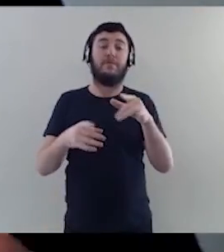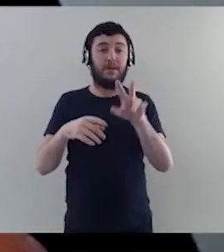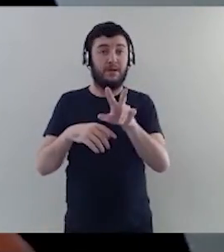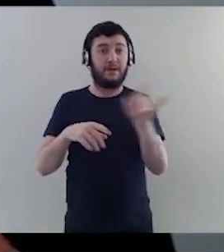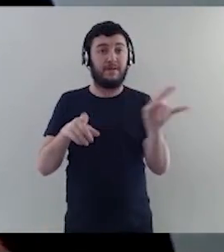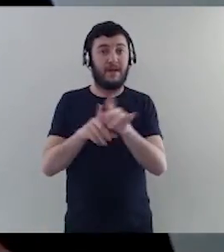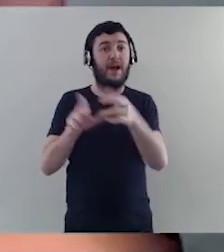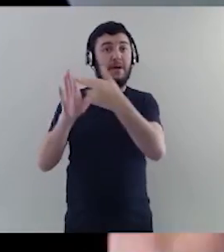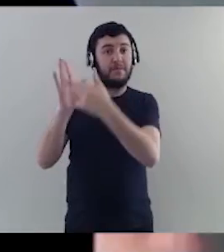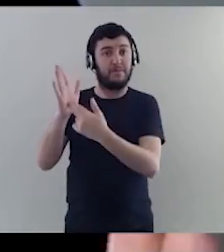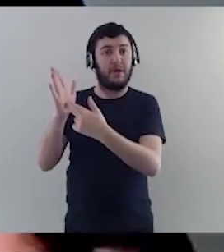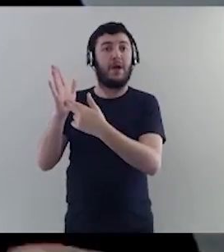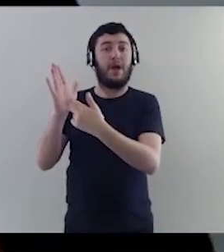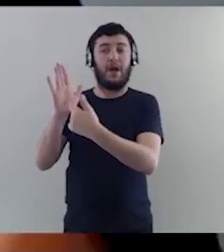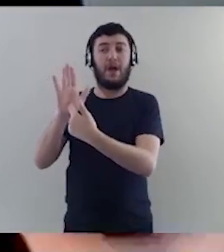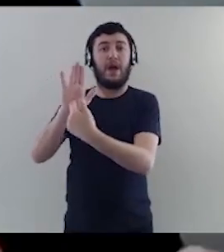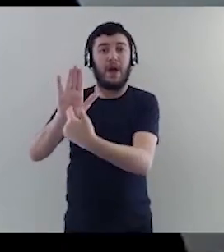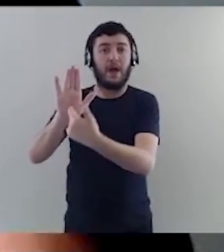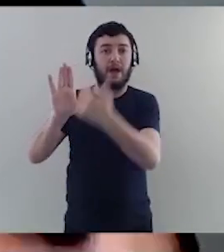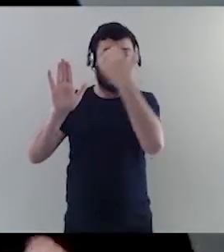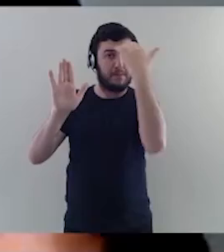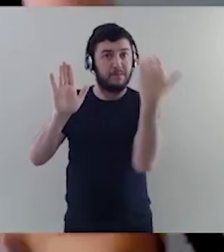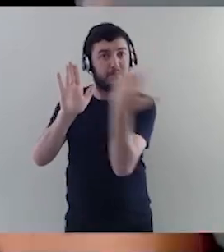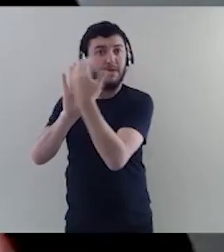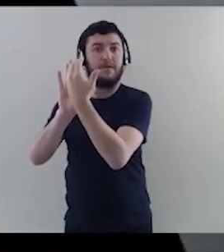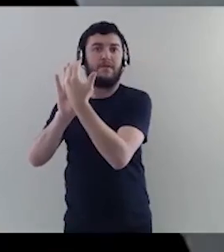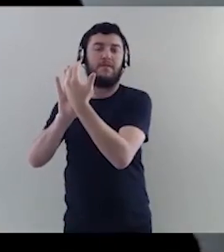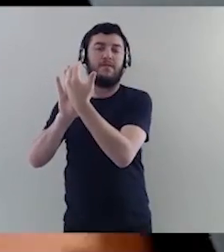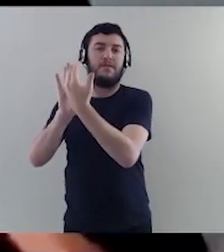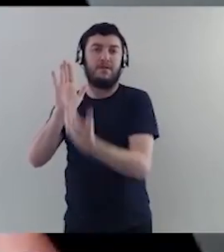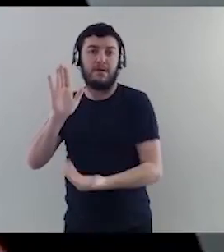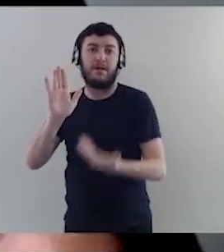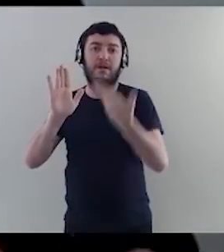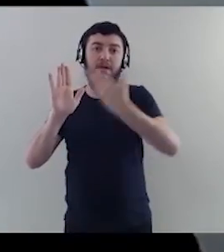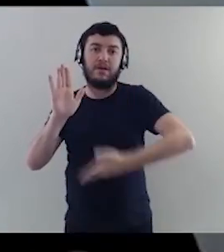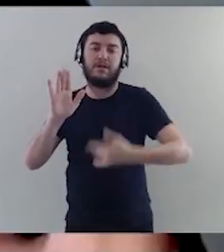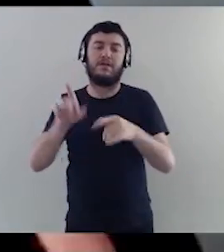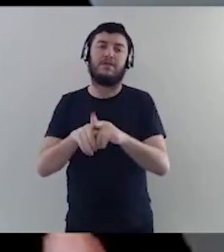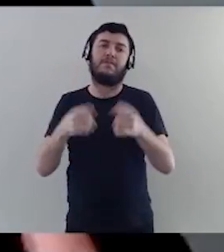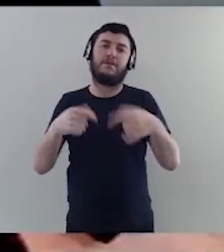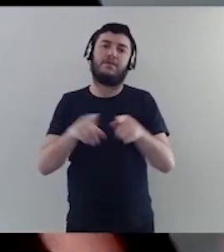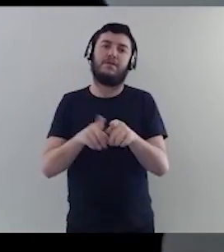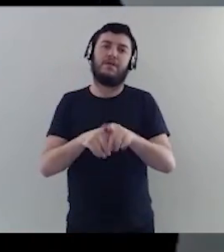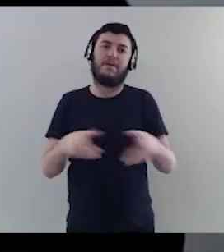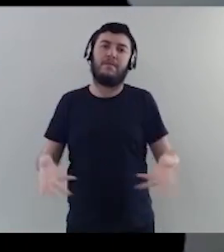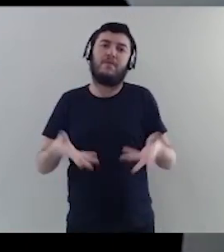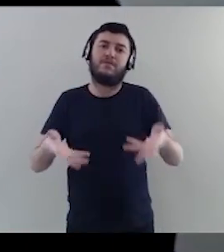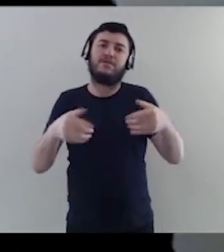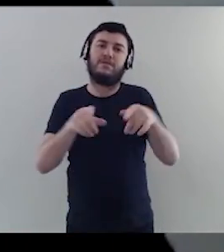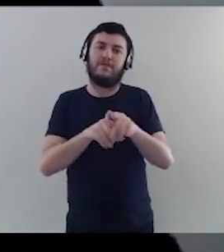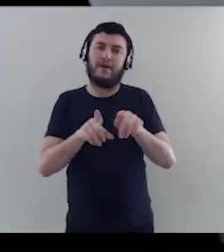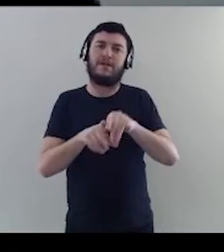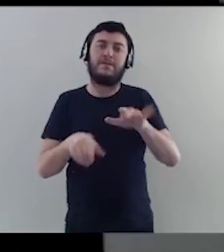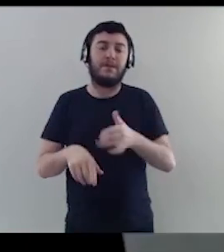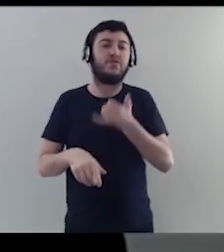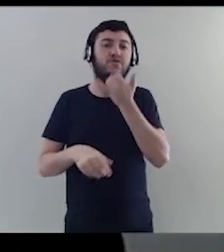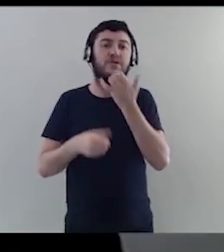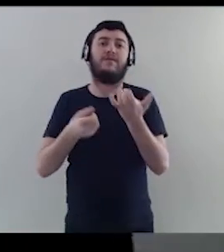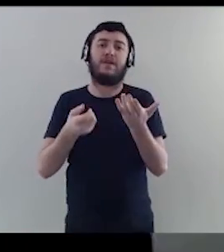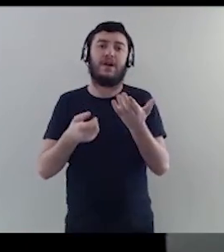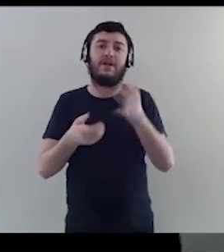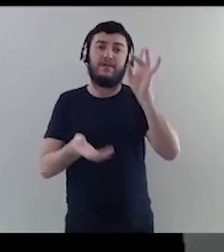bruscamente alterada. Portanto, essa alteração tem que ser devidamente motivada e justificada à luz destes princípios. E se